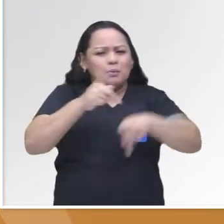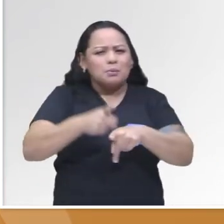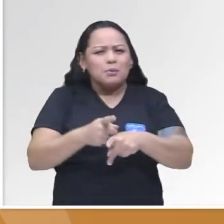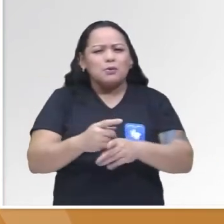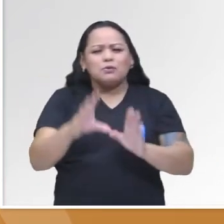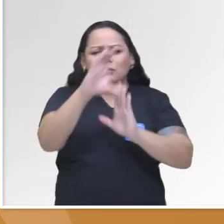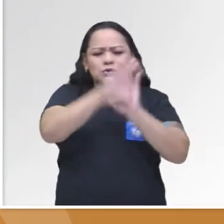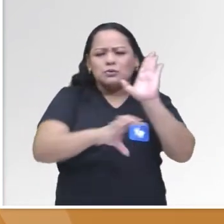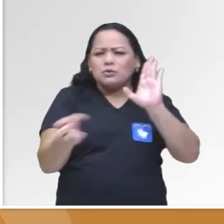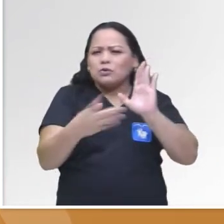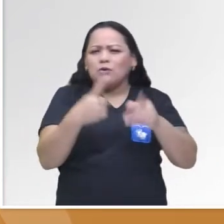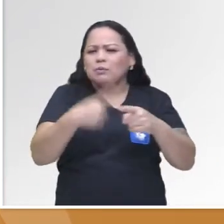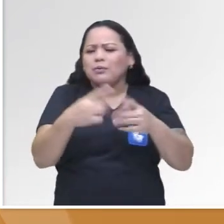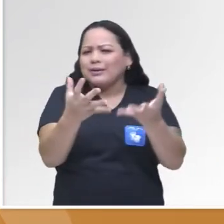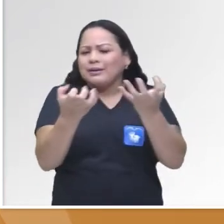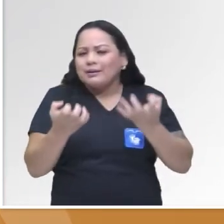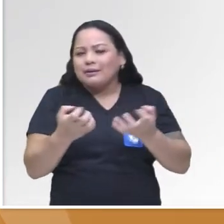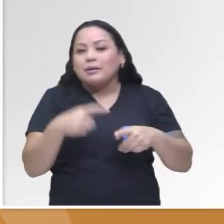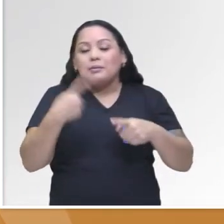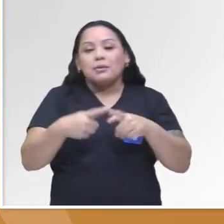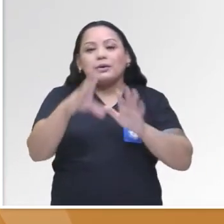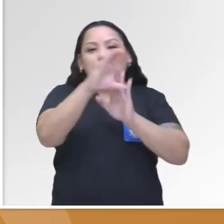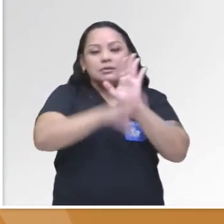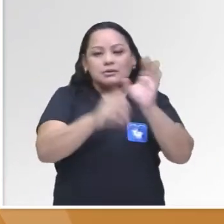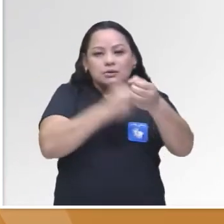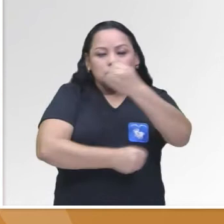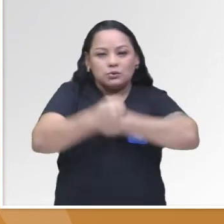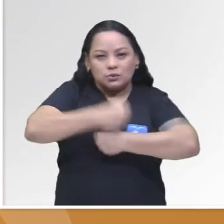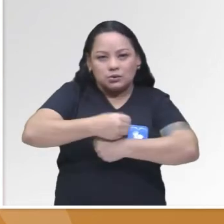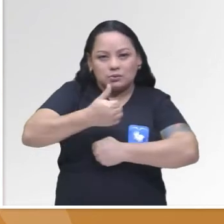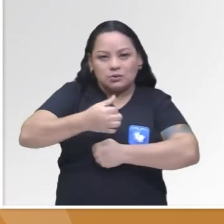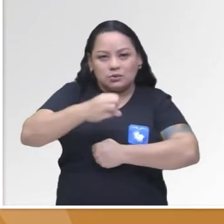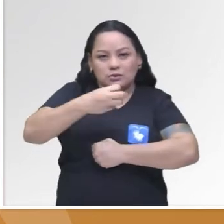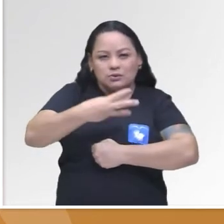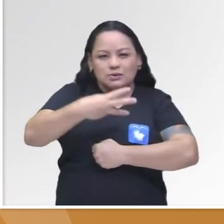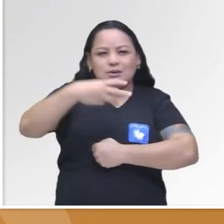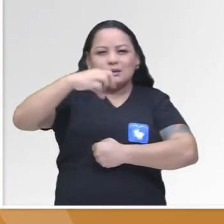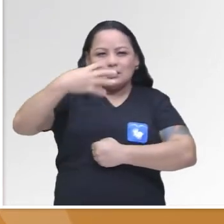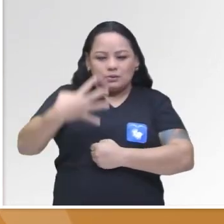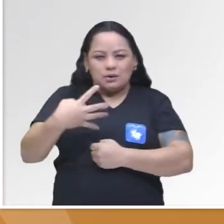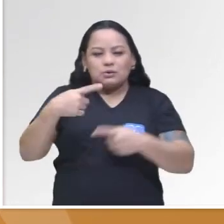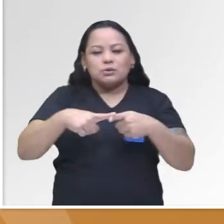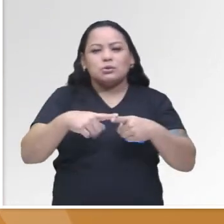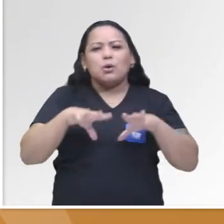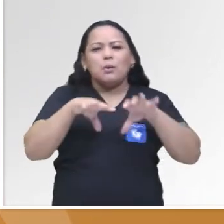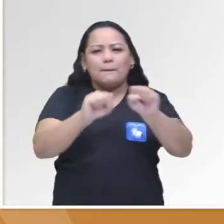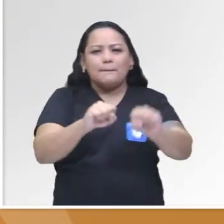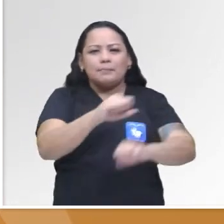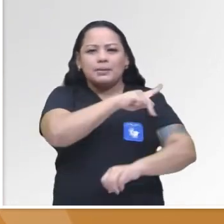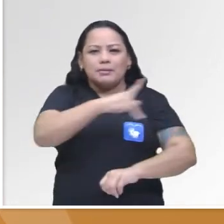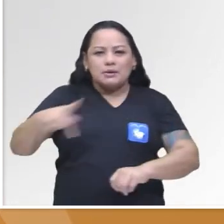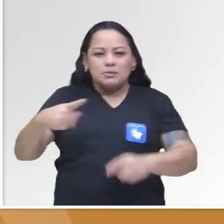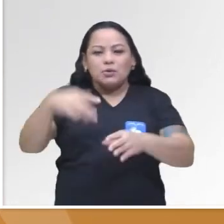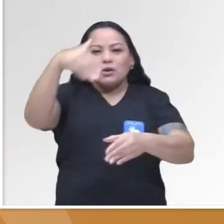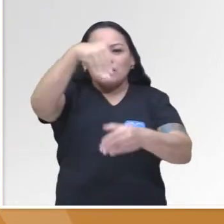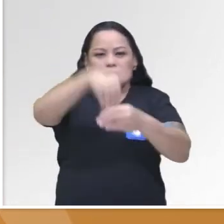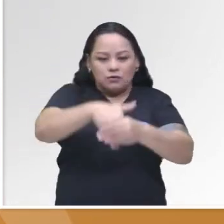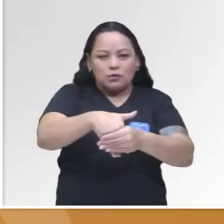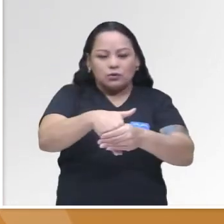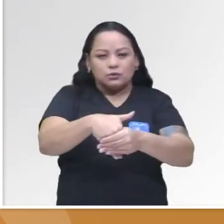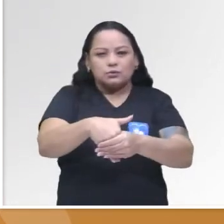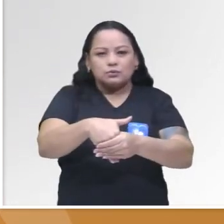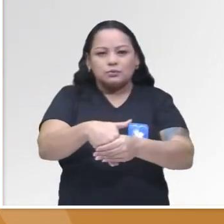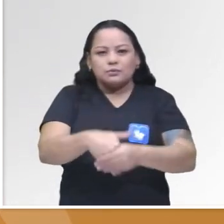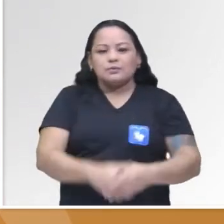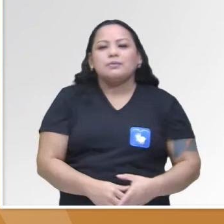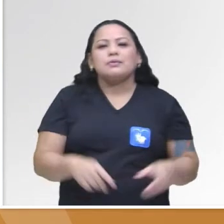Constituição? Porque pela Constituição de 34, só poderia assumir um presidente que fosse eleito pelo voto direto e